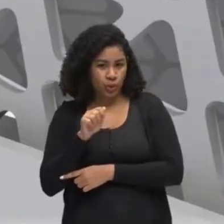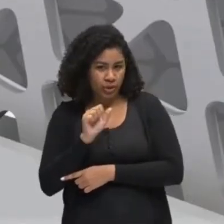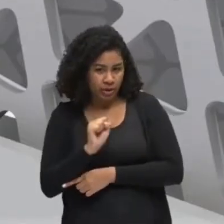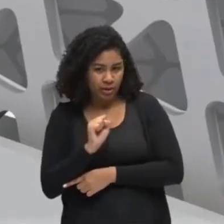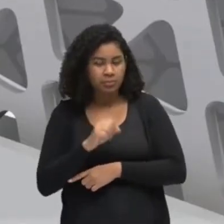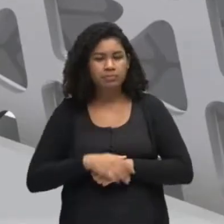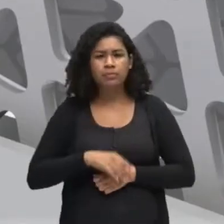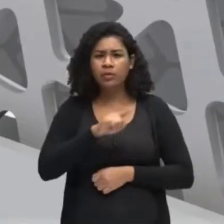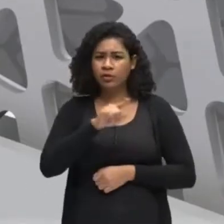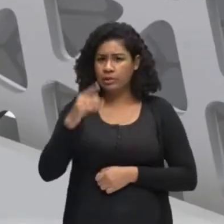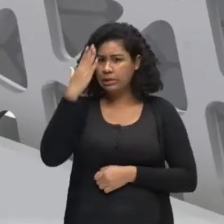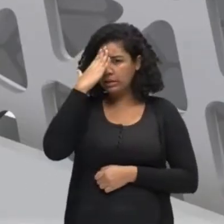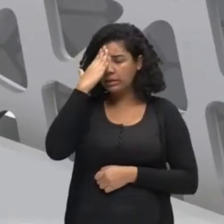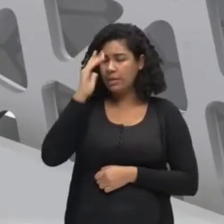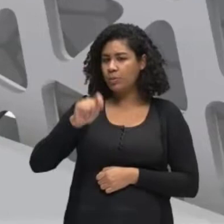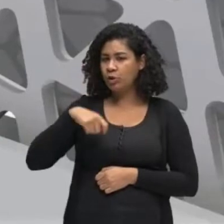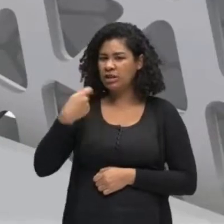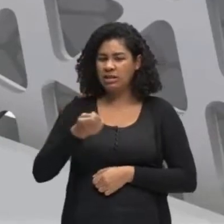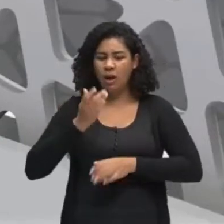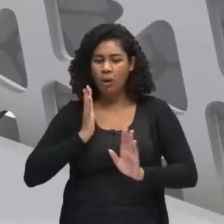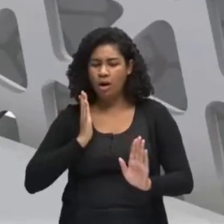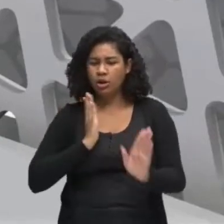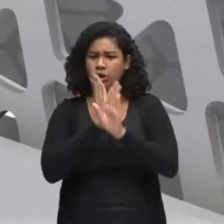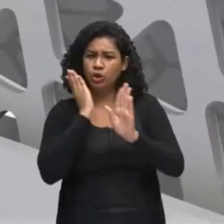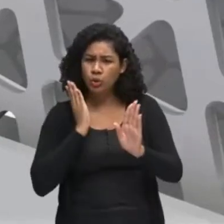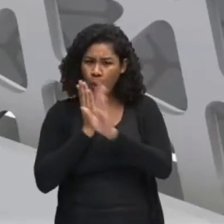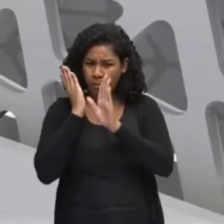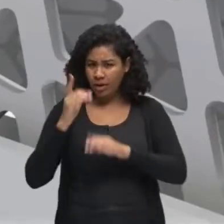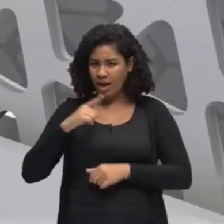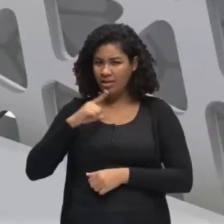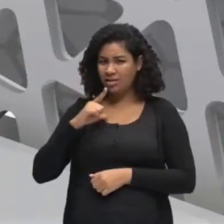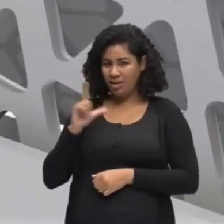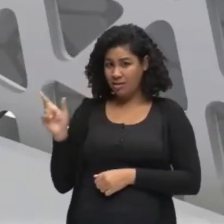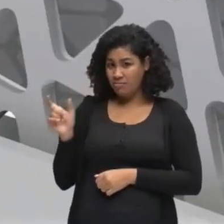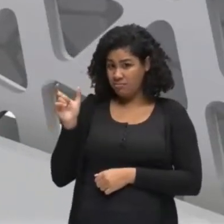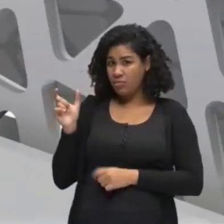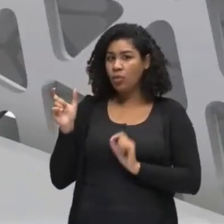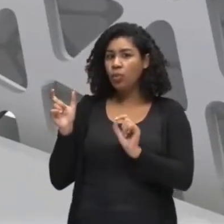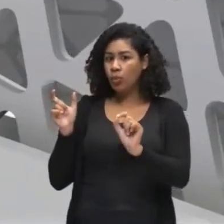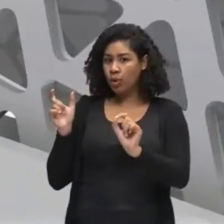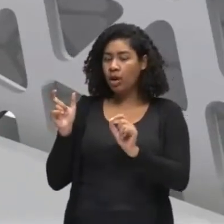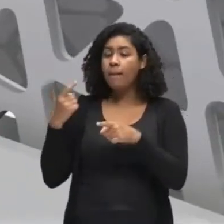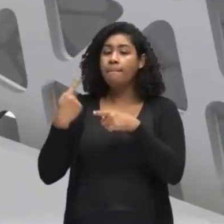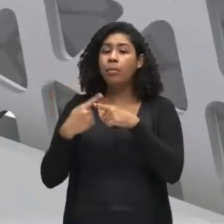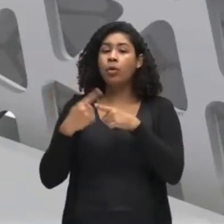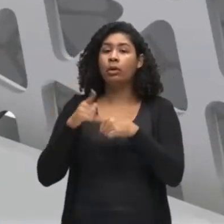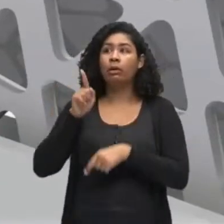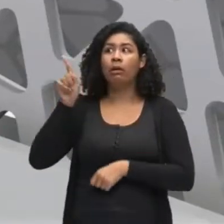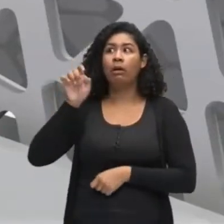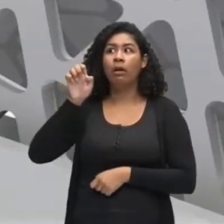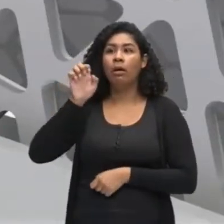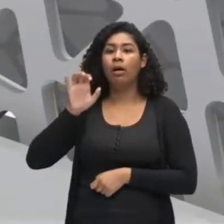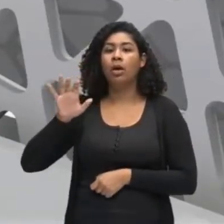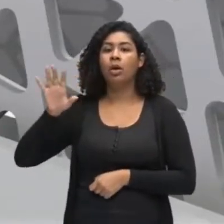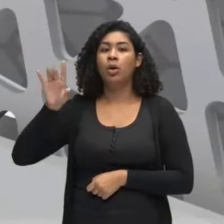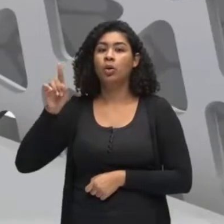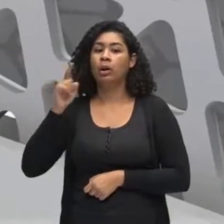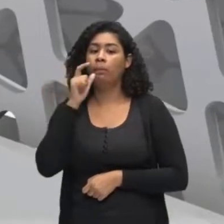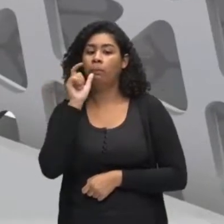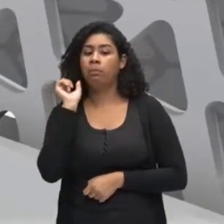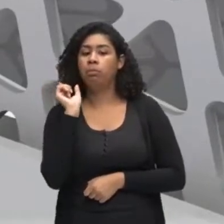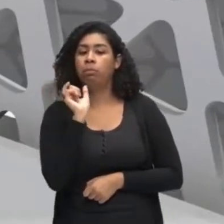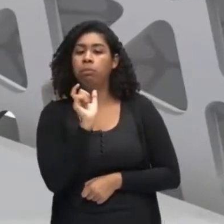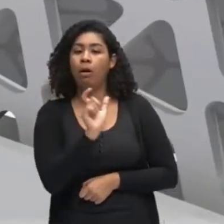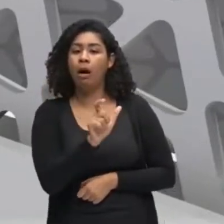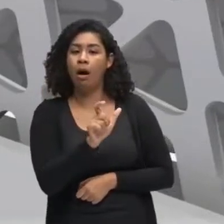que esse termo descoberta ele veio aí, porque o que está dizendo o texto, que foi o que os europeus atribuíram a eles. Então,